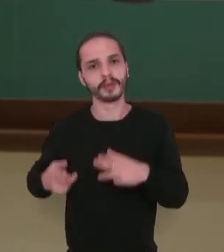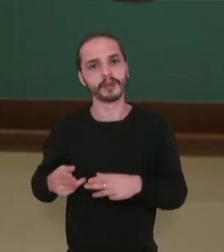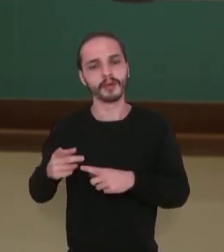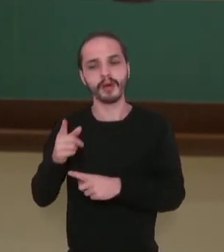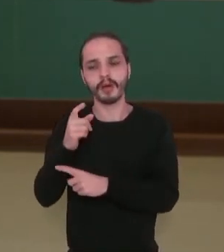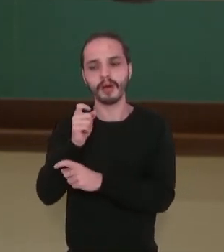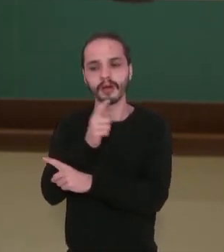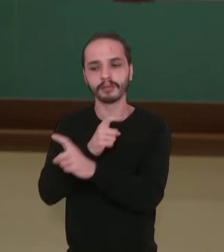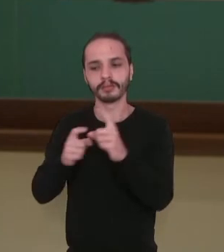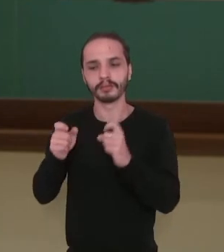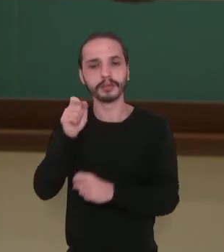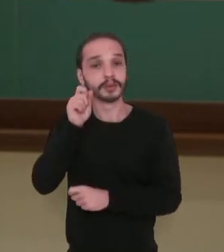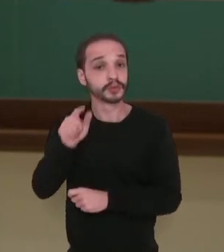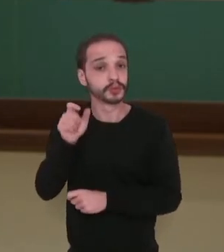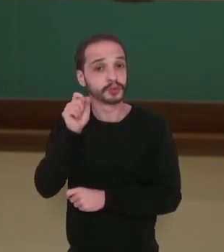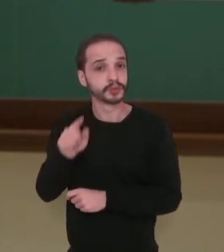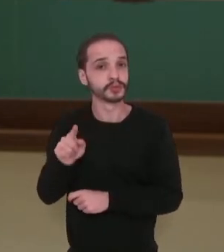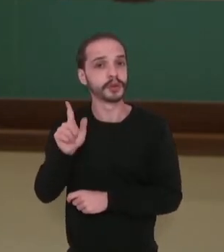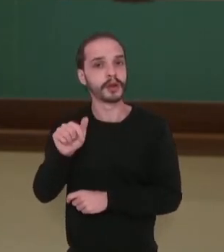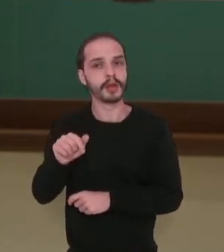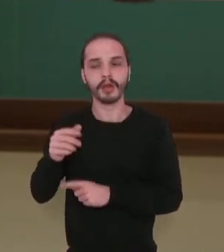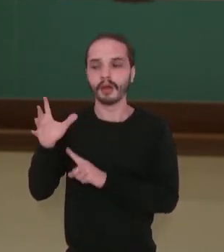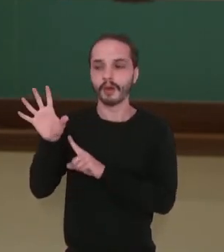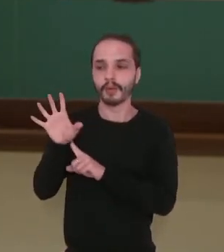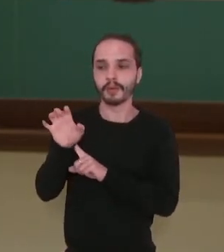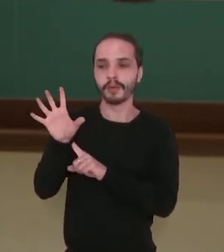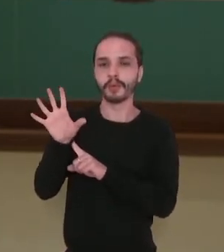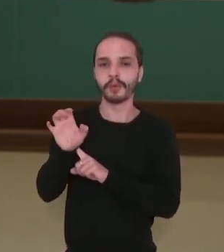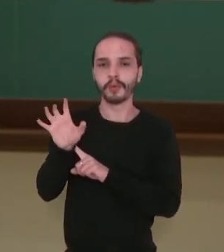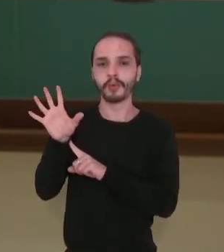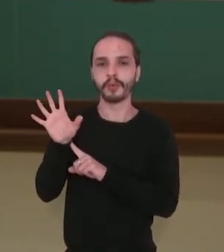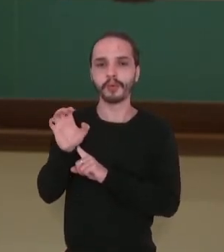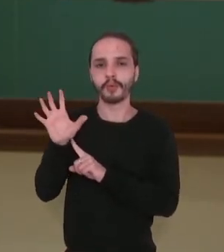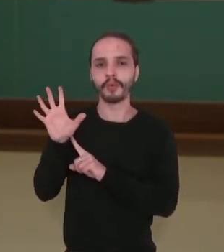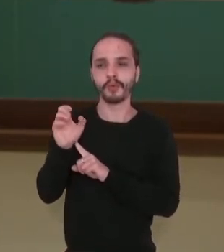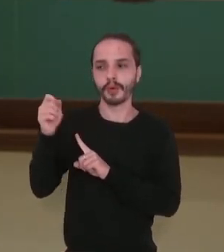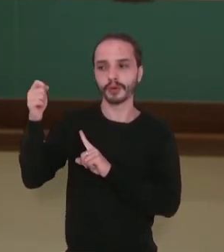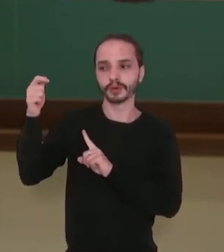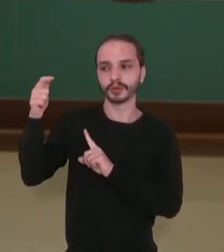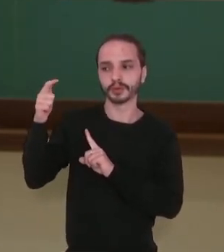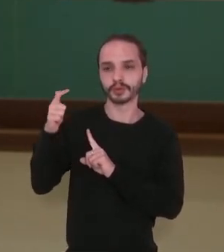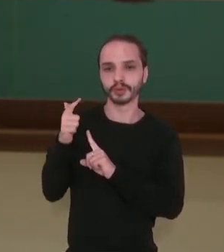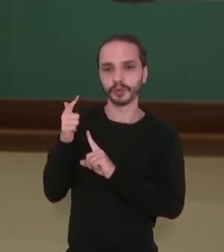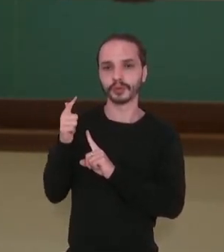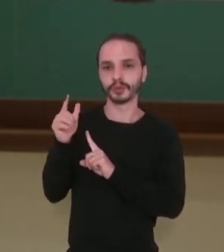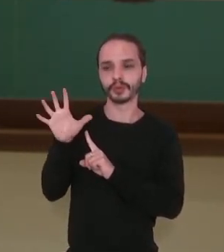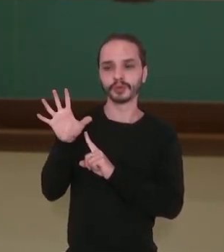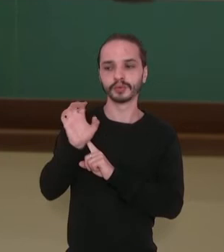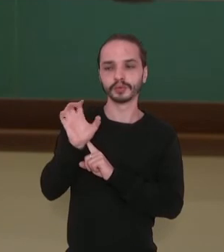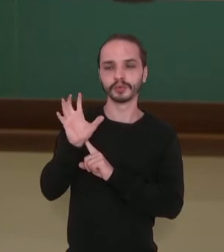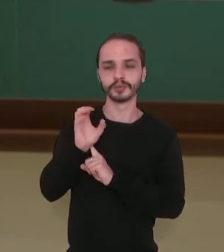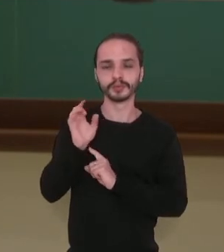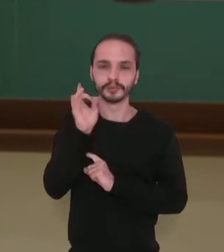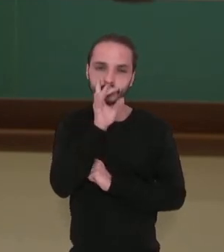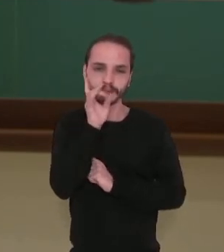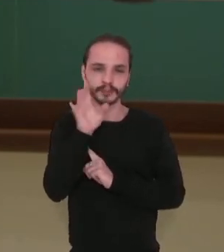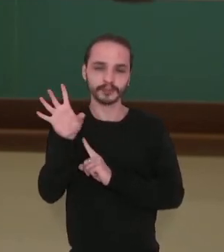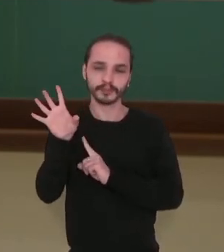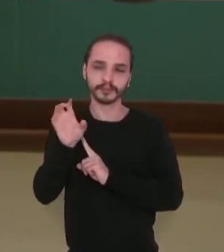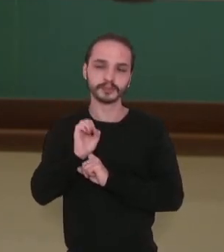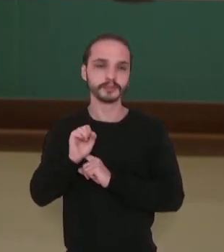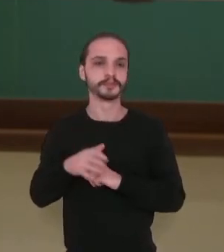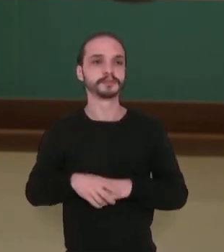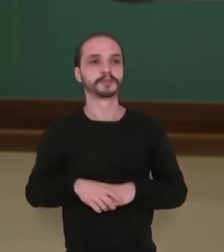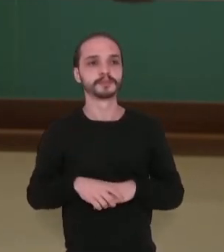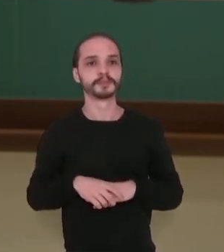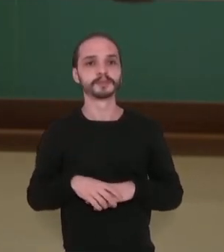exemplo, que são organismos fotossintetizantes, né, que realizam a fotossíntese ou a quimiossíntese, certo? E nós não